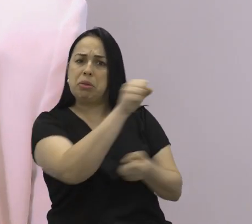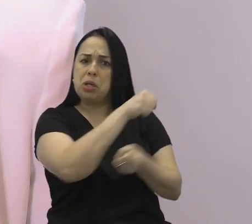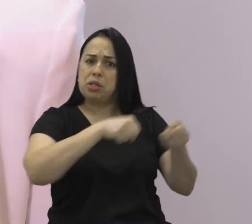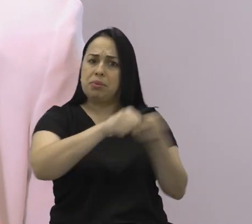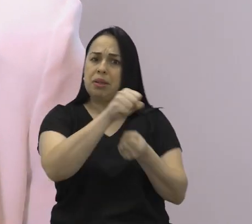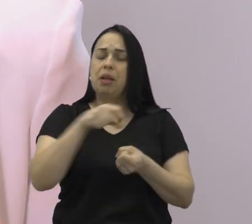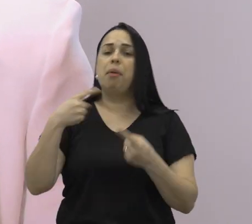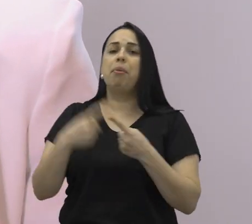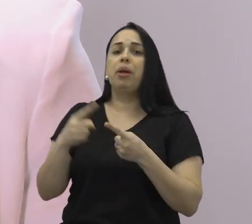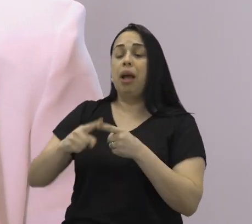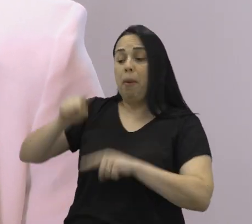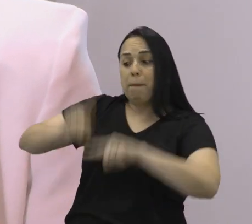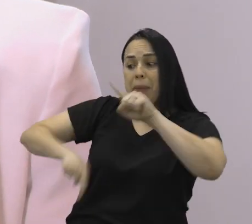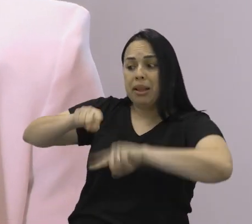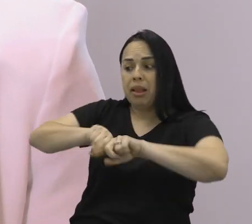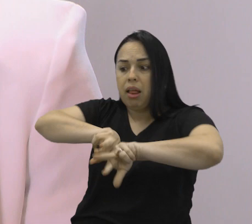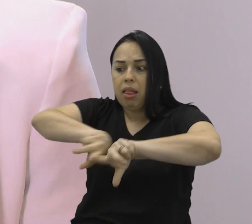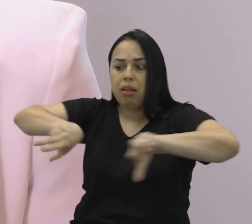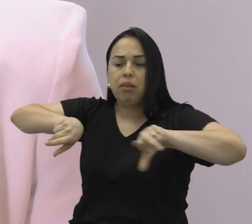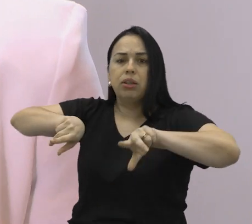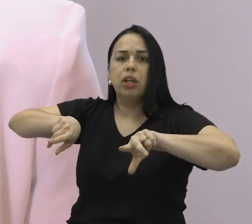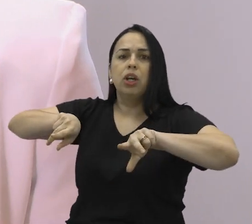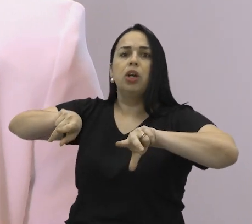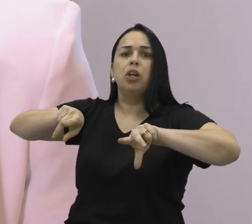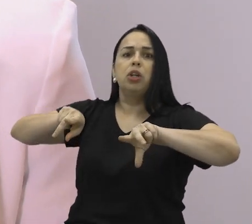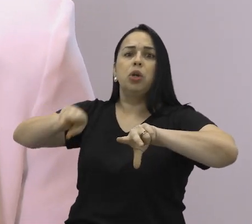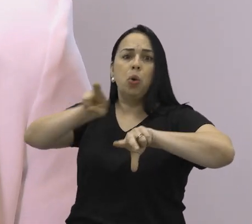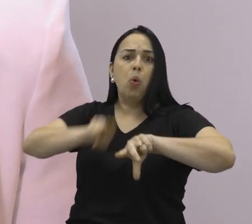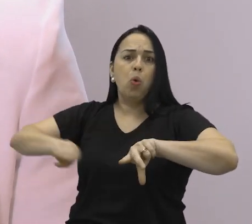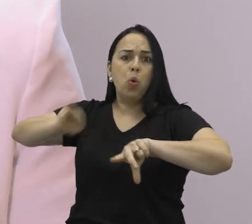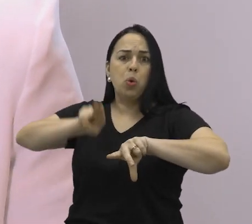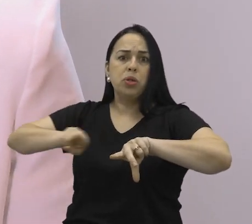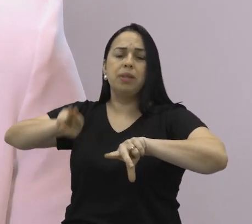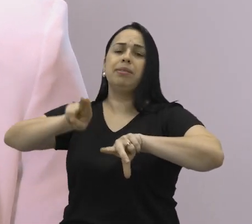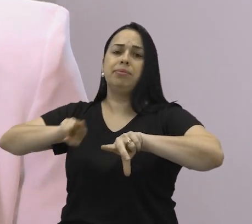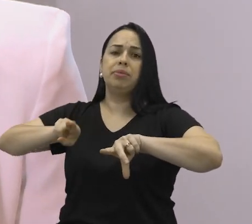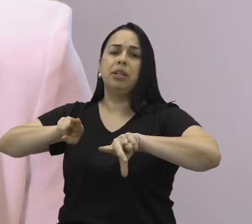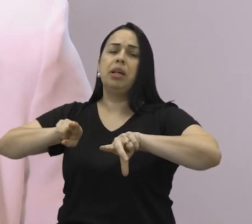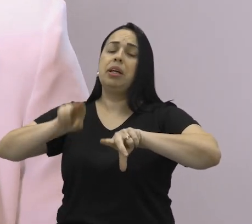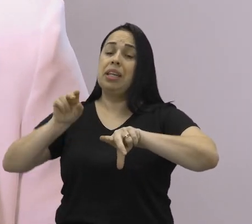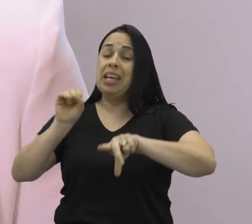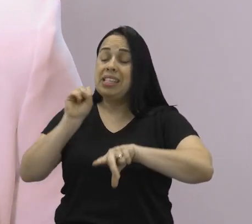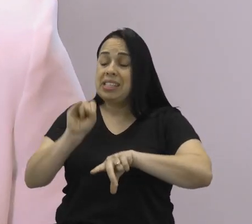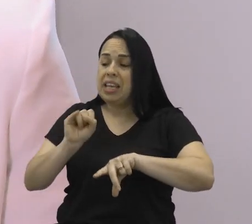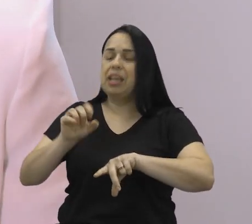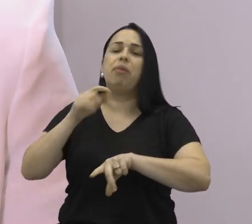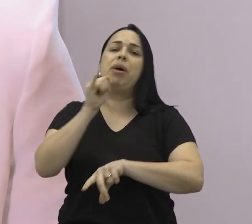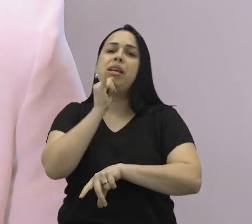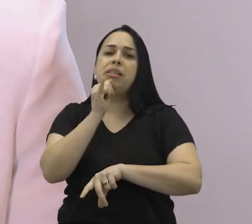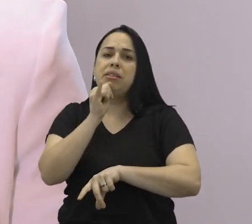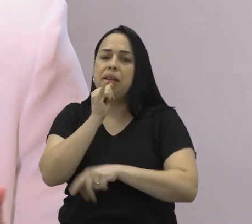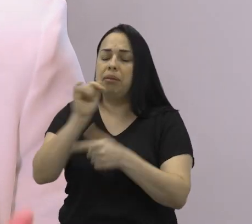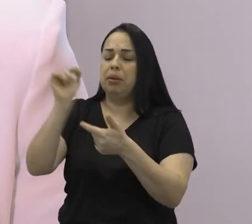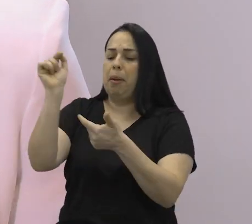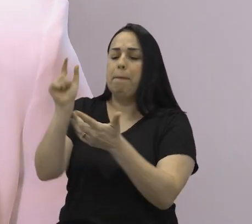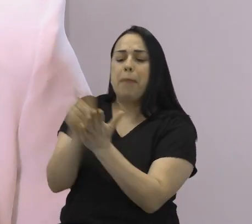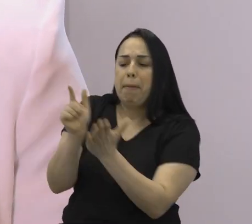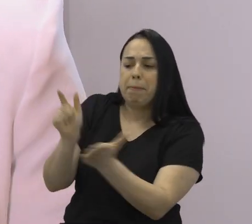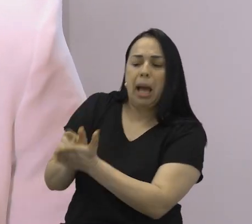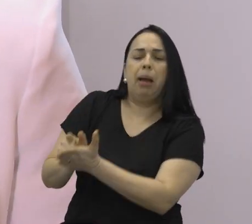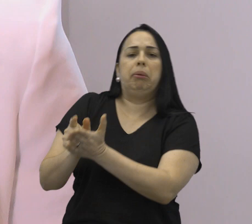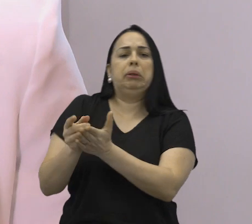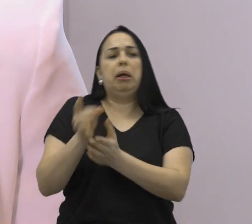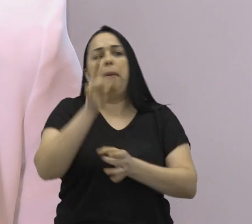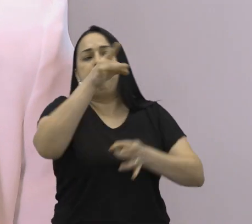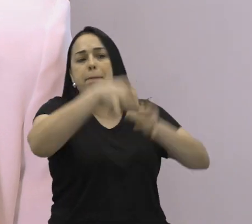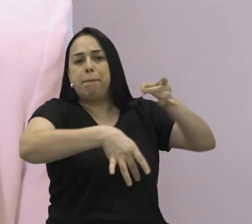e suprimentos que têm uma coisa que no meio ambiente pode impactar. Então, chumbo, muito